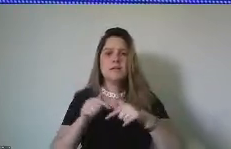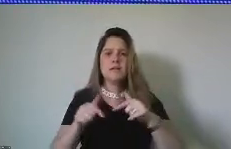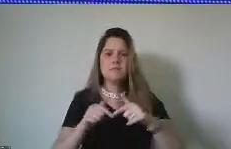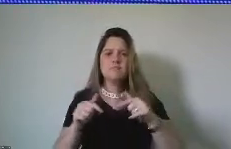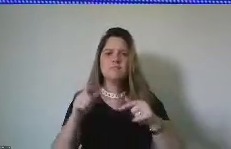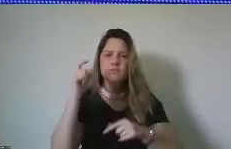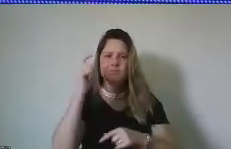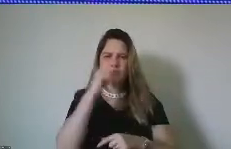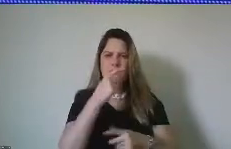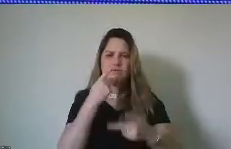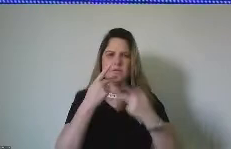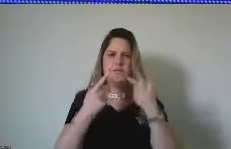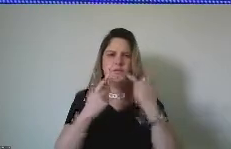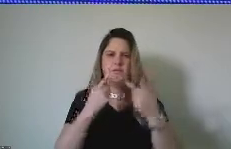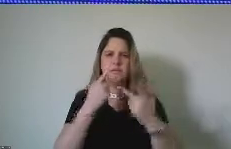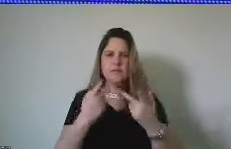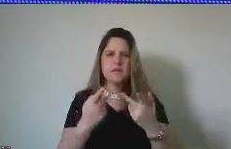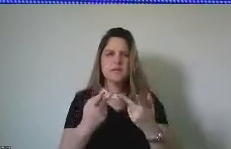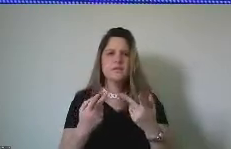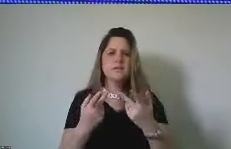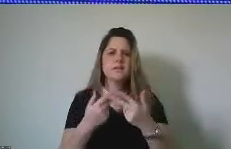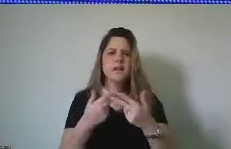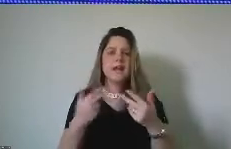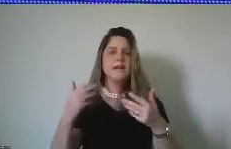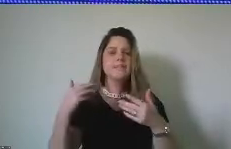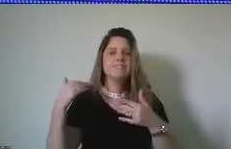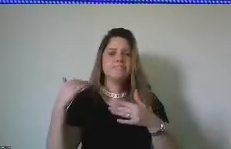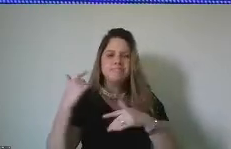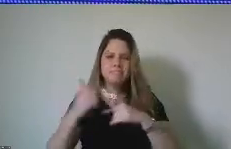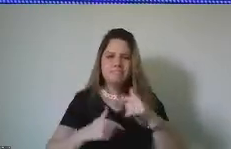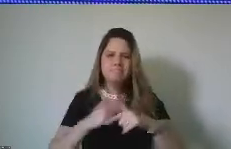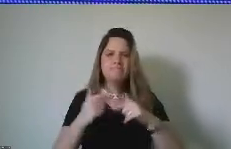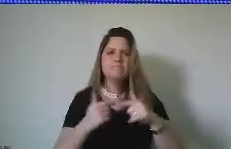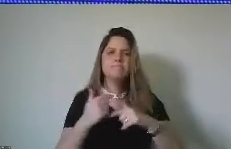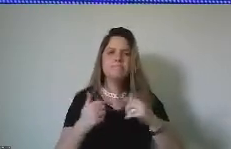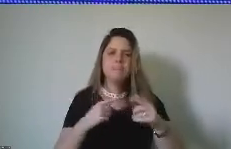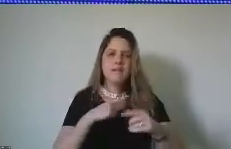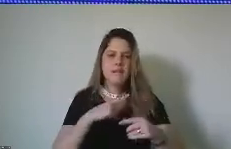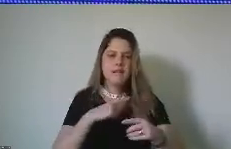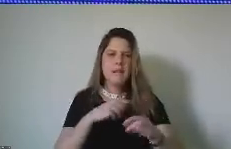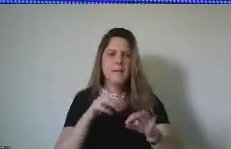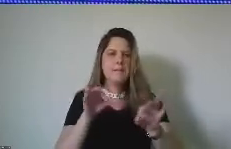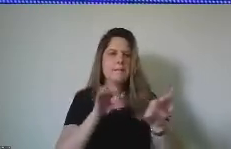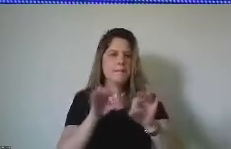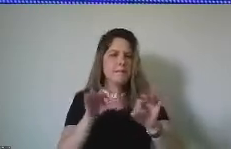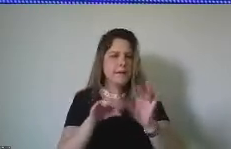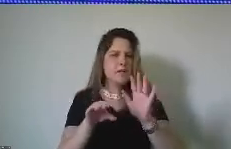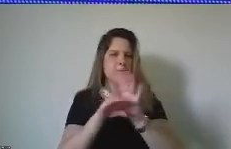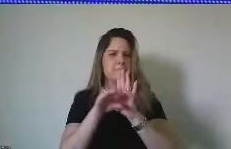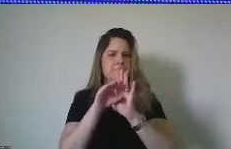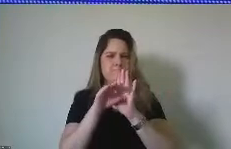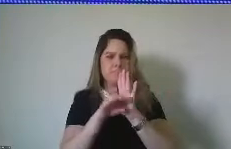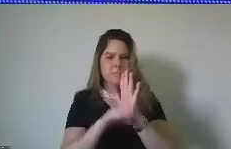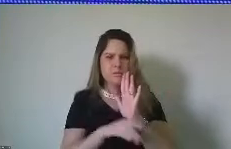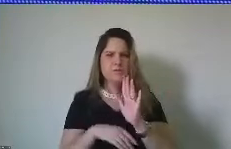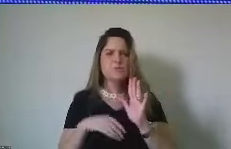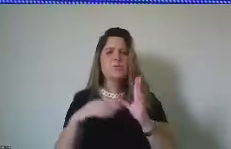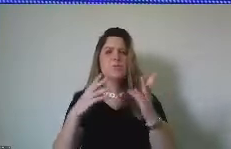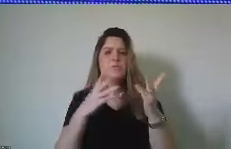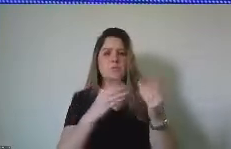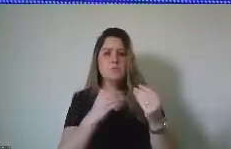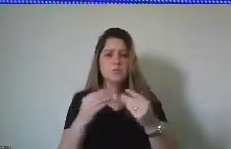essa é a demanda que tem que surgir aí do planejamento setorial né então acho que tá muito